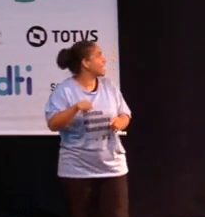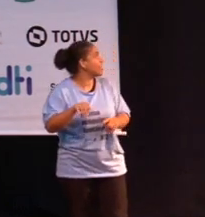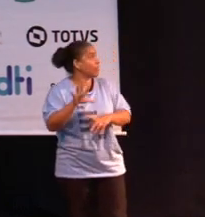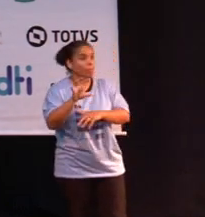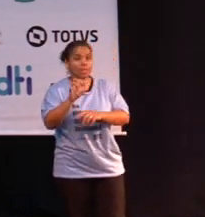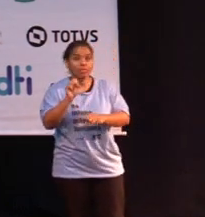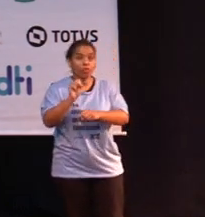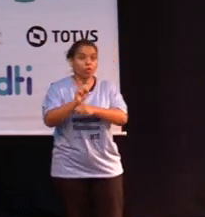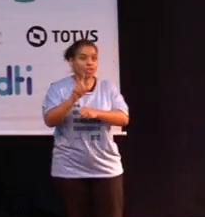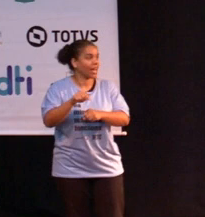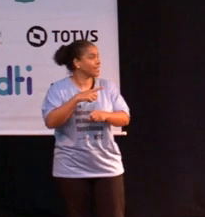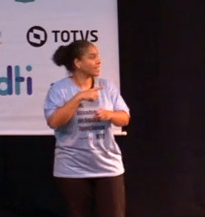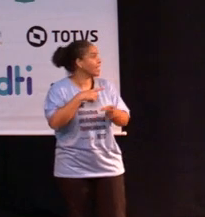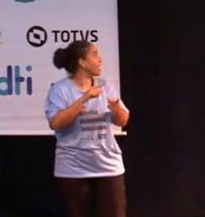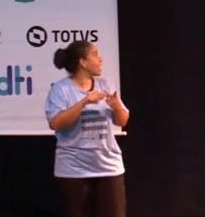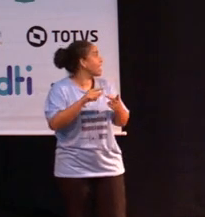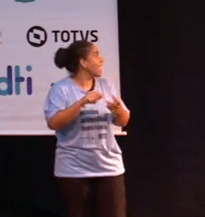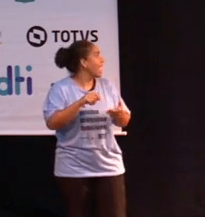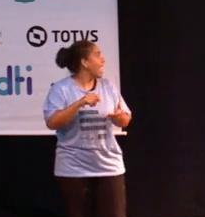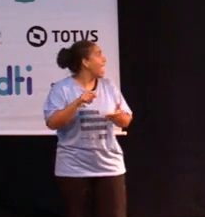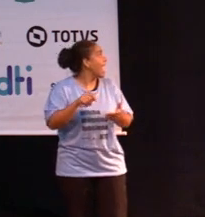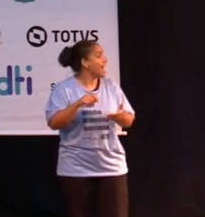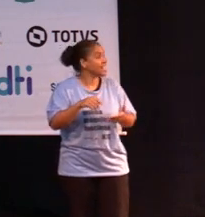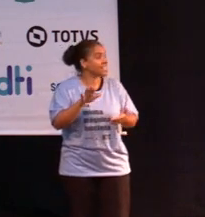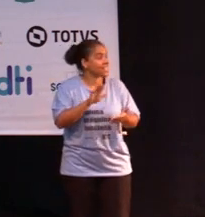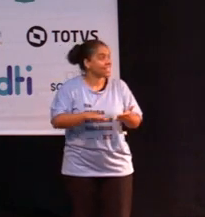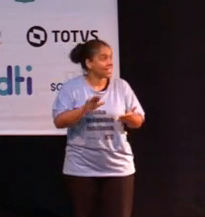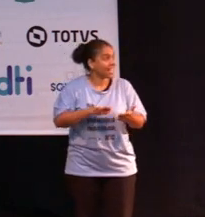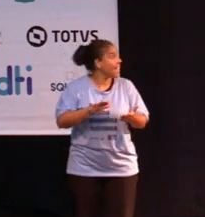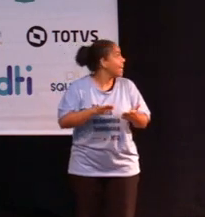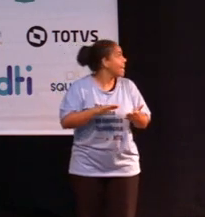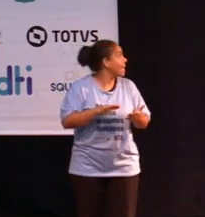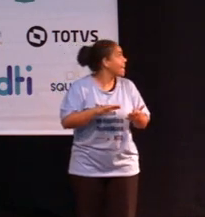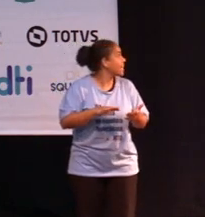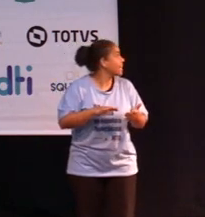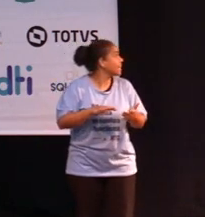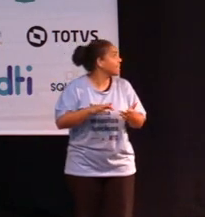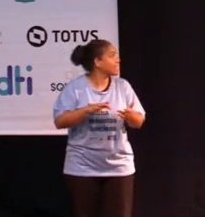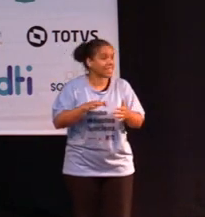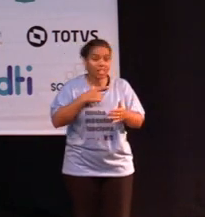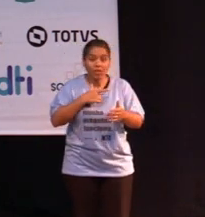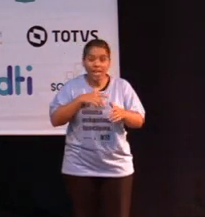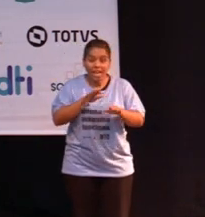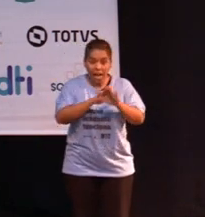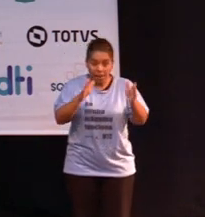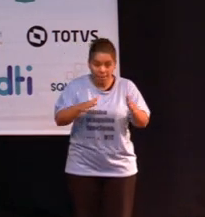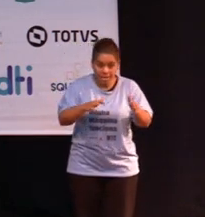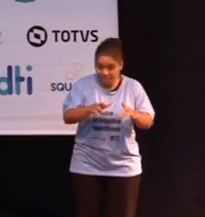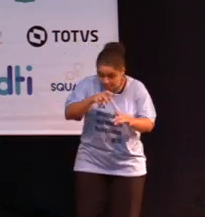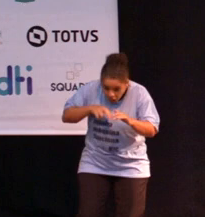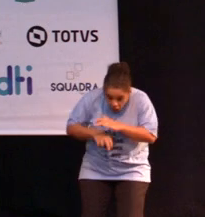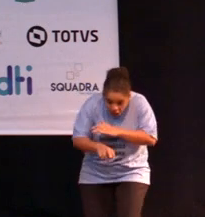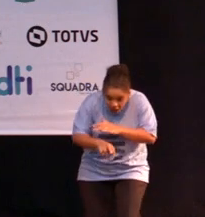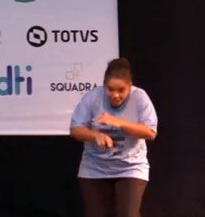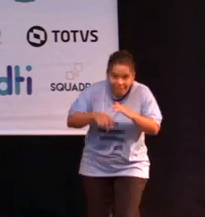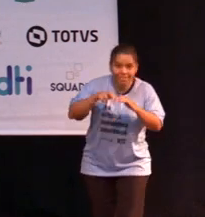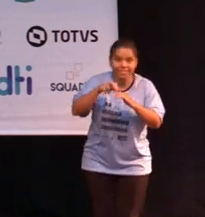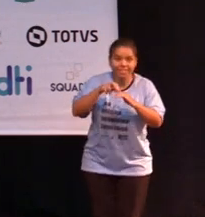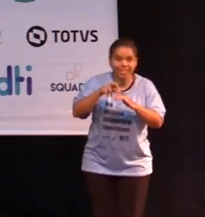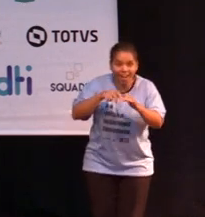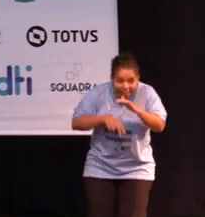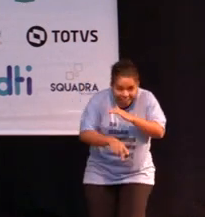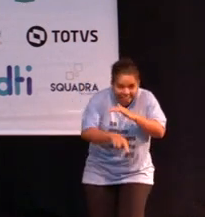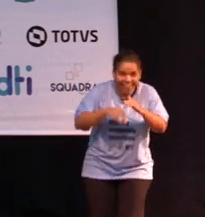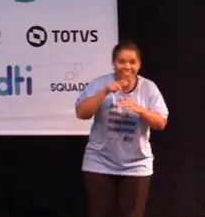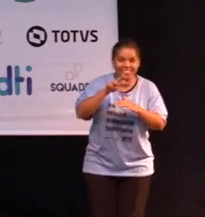congelado é basicamente as crianças tão próprio e correndo para debaixo do da mesa né tipo quem é que faz depois